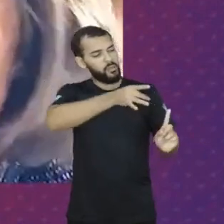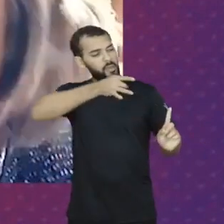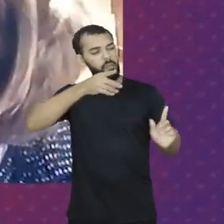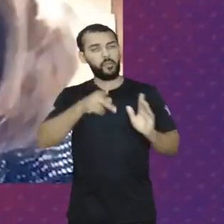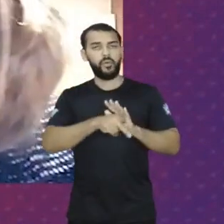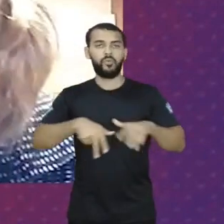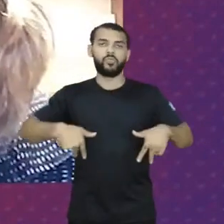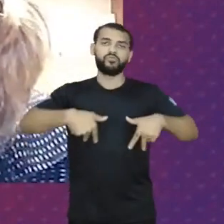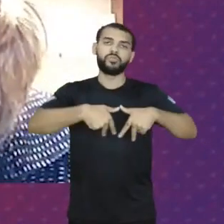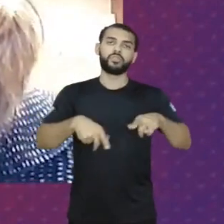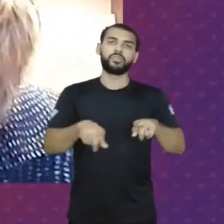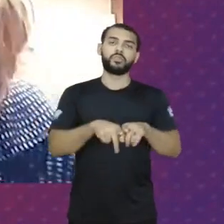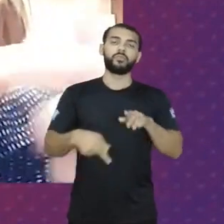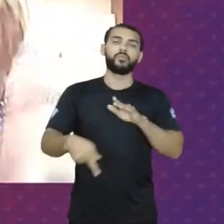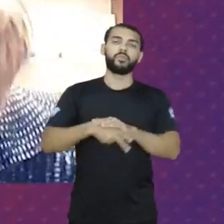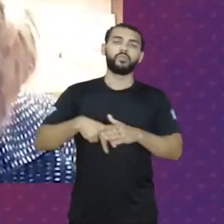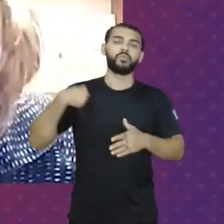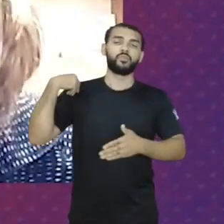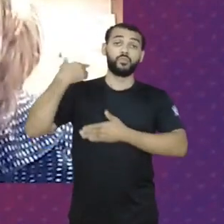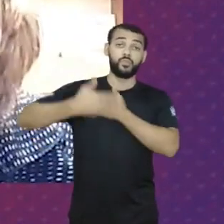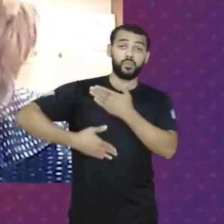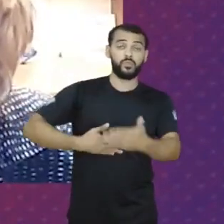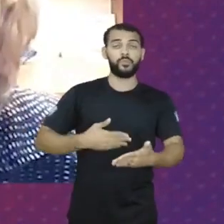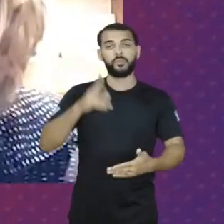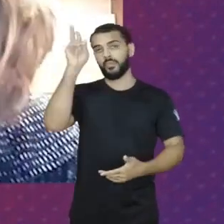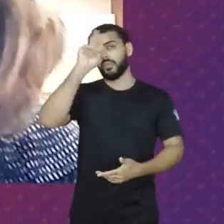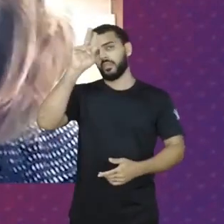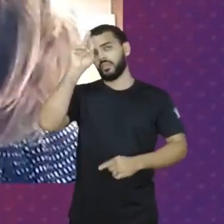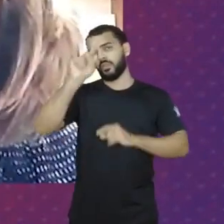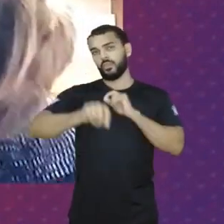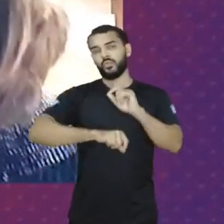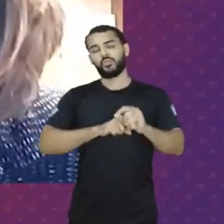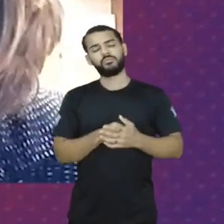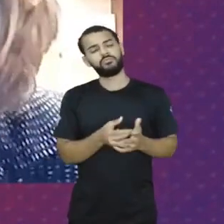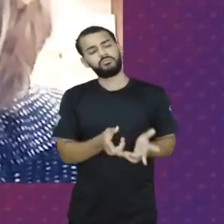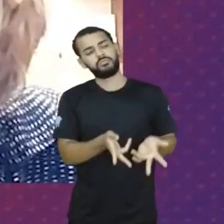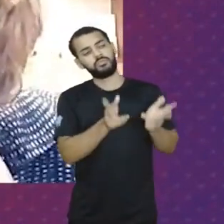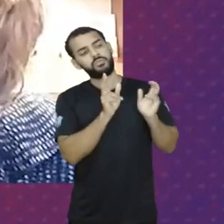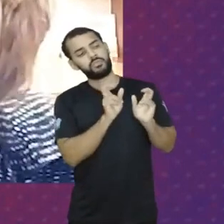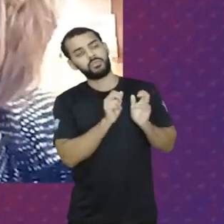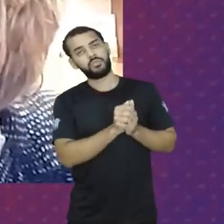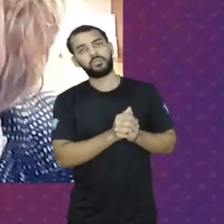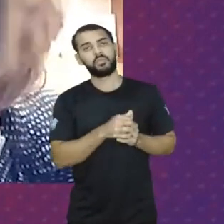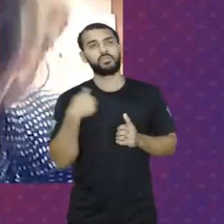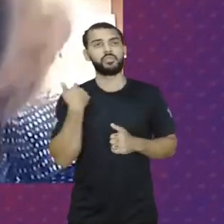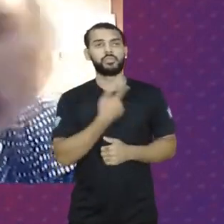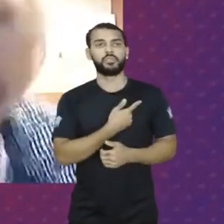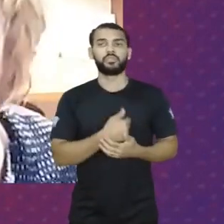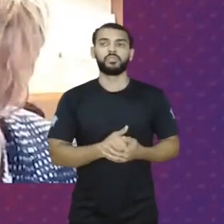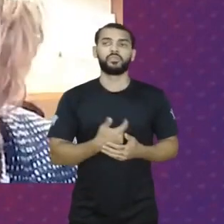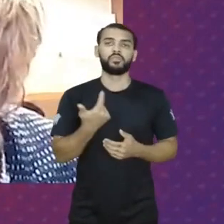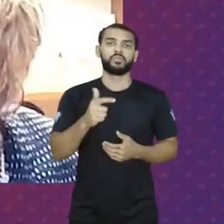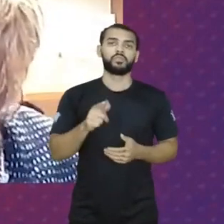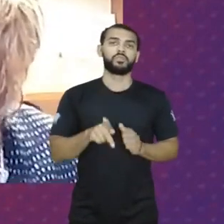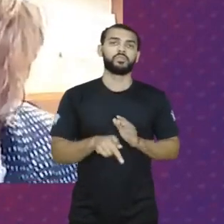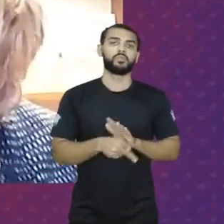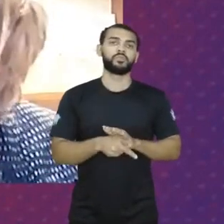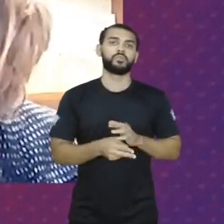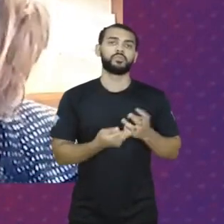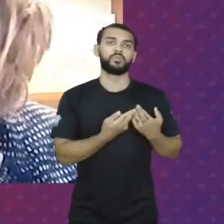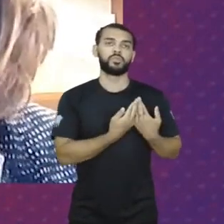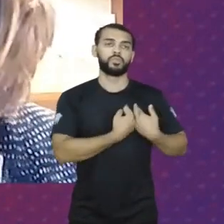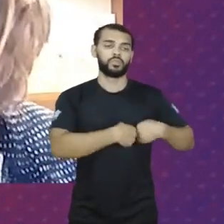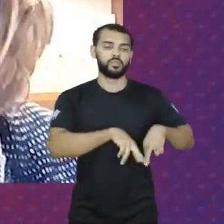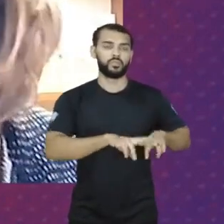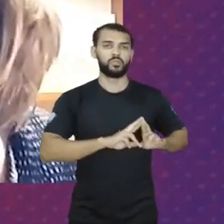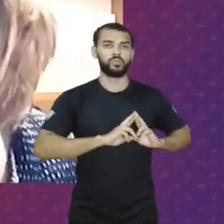de um processo que nos remete à constatação de que não fizemos o luto do colonialismo,